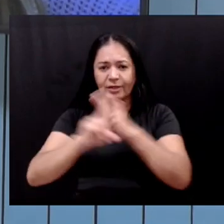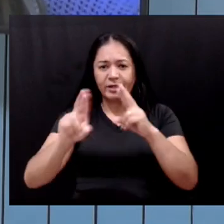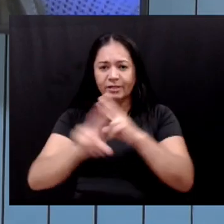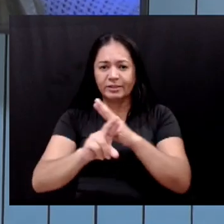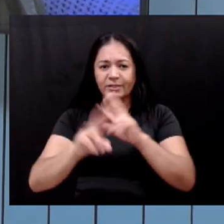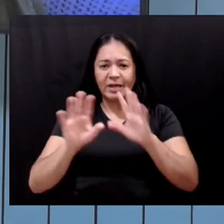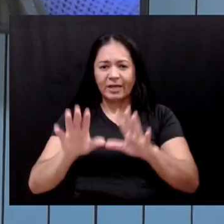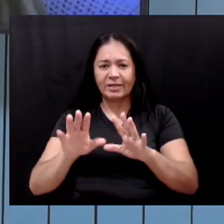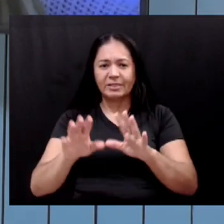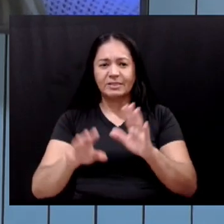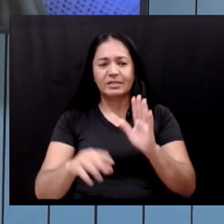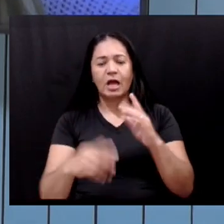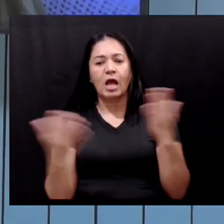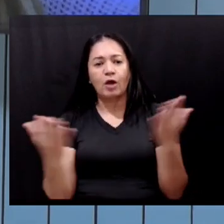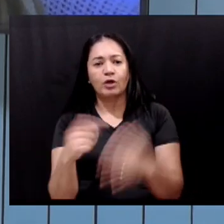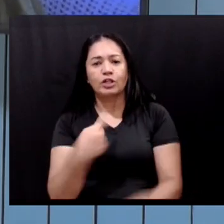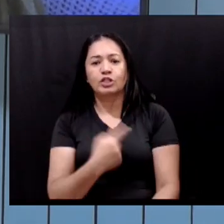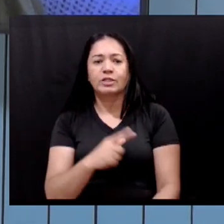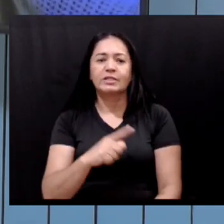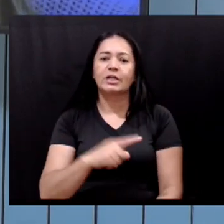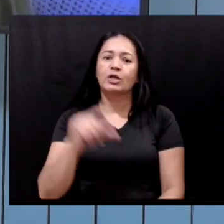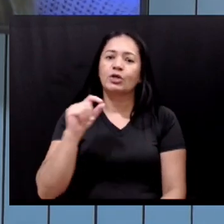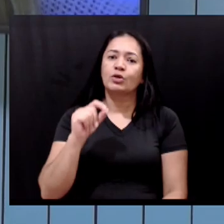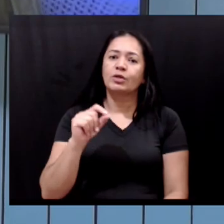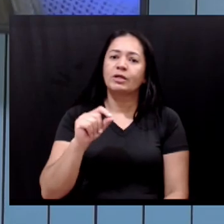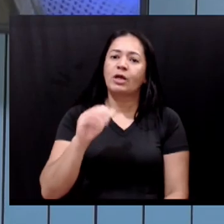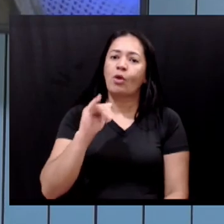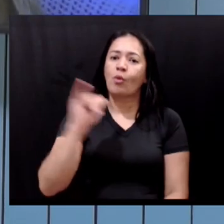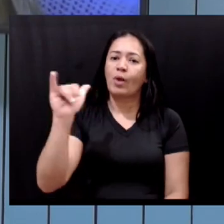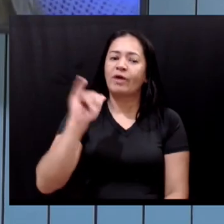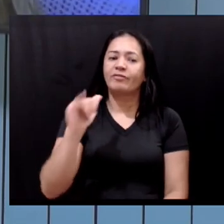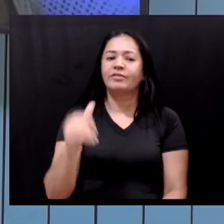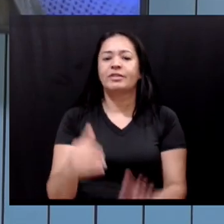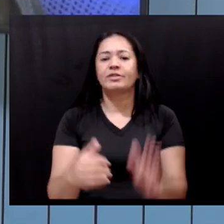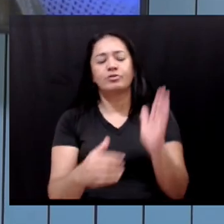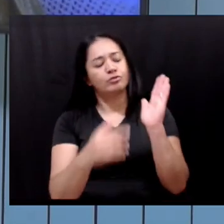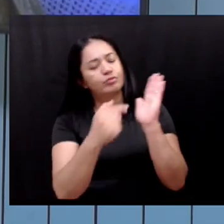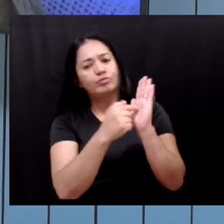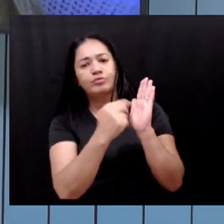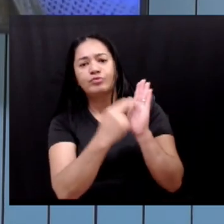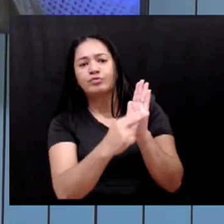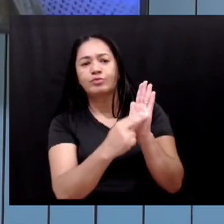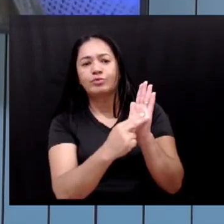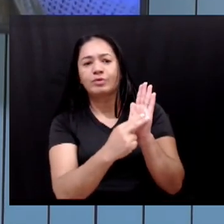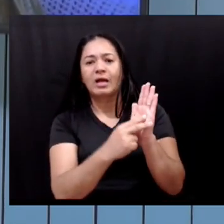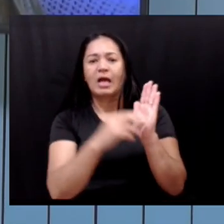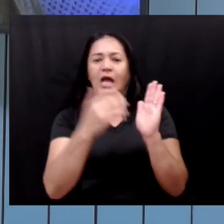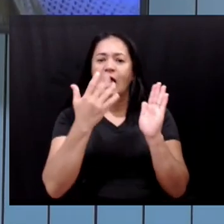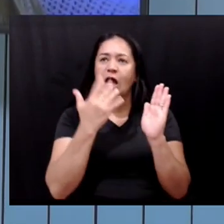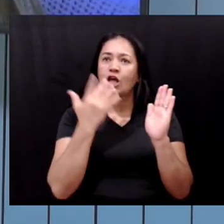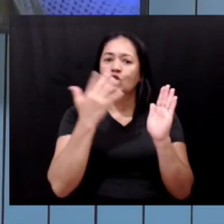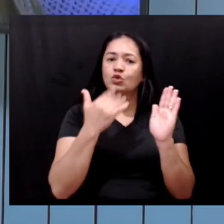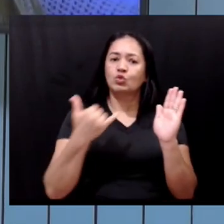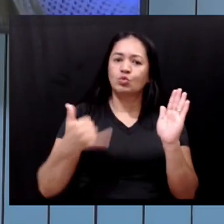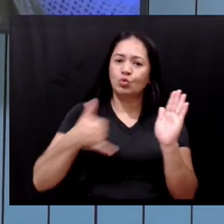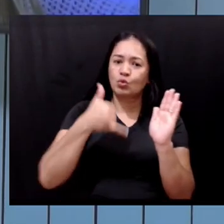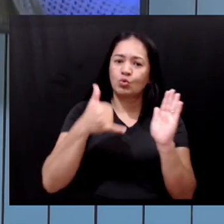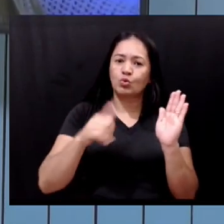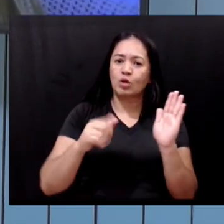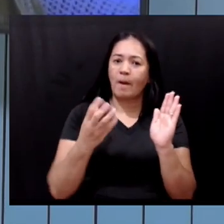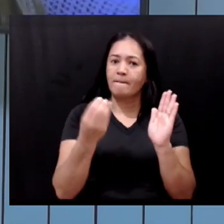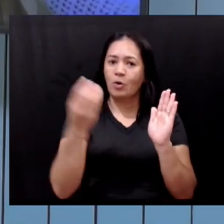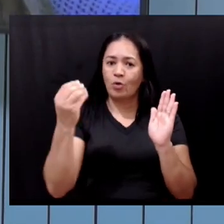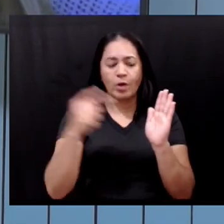gente tem aquele aviso, né, na embalagem, alto em açúcar, alto em gordura, mas isso é pouco